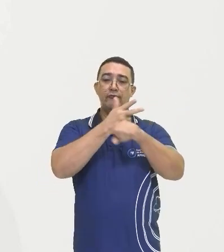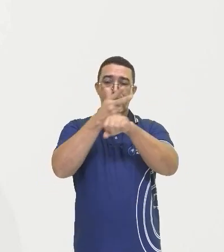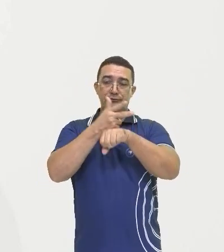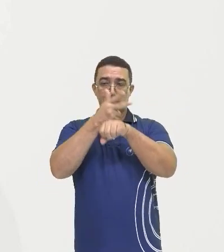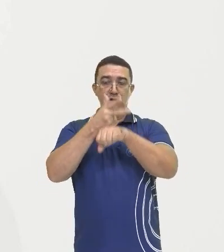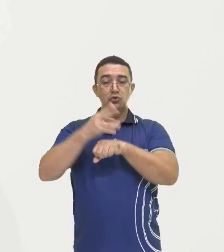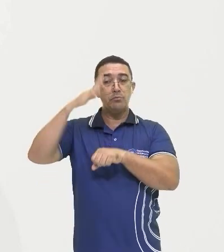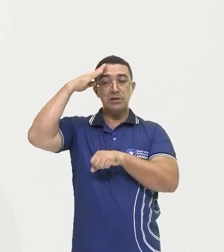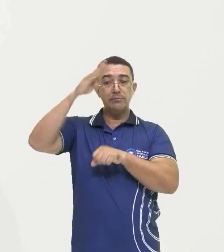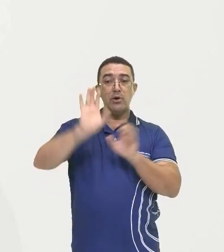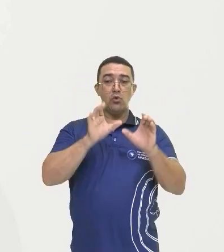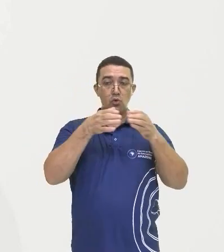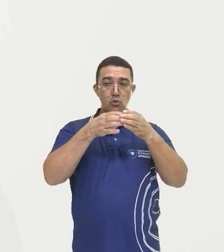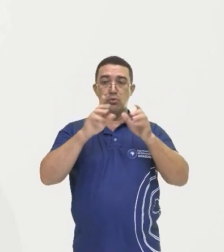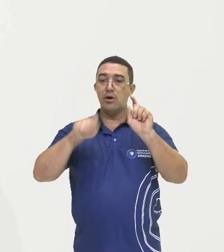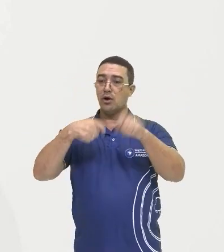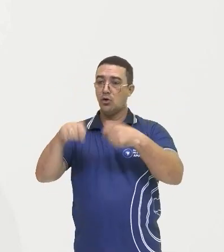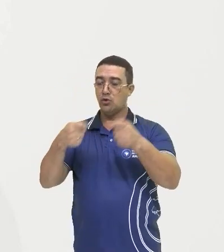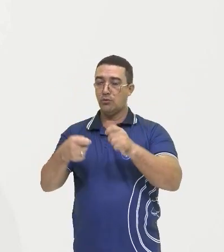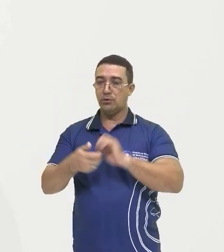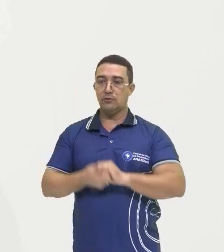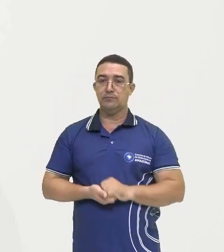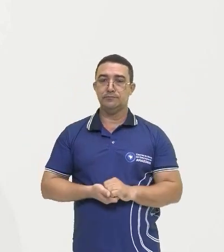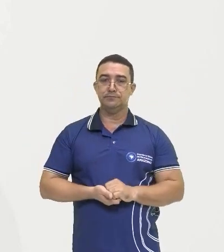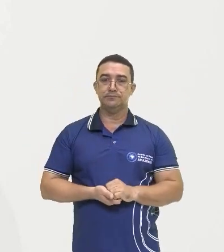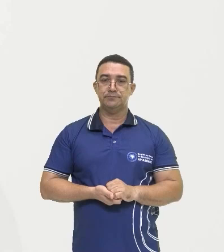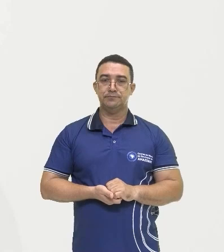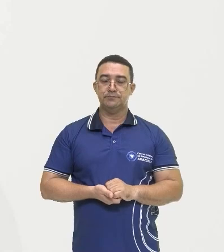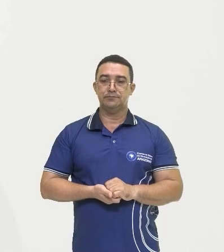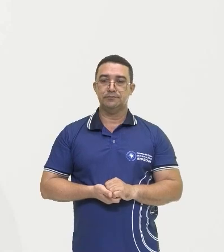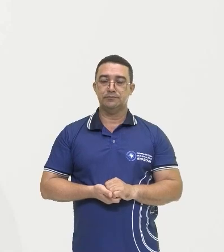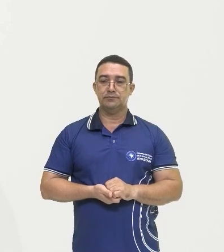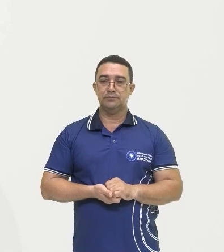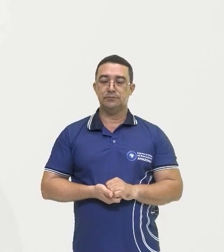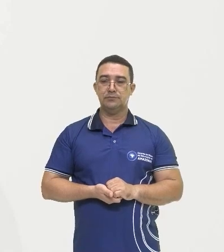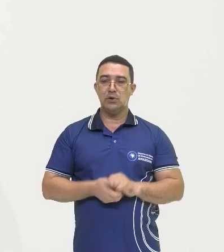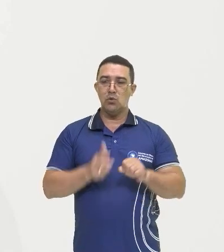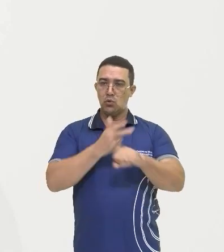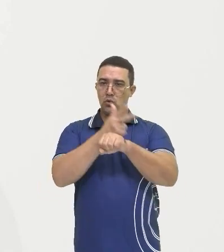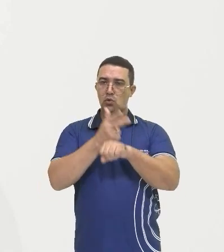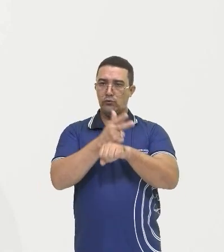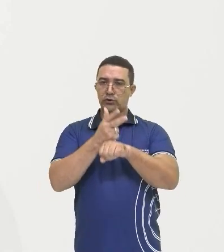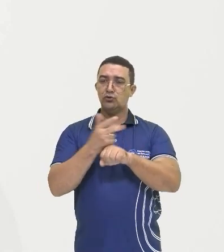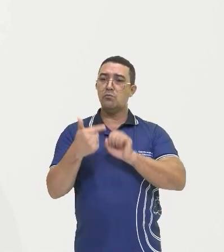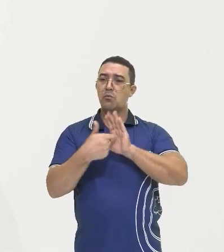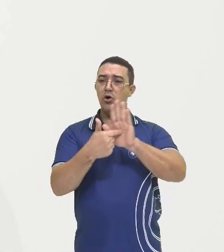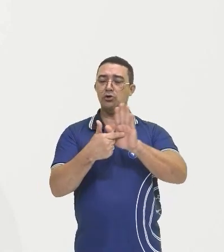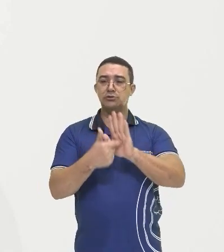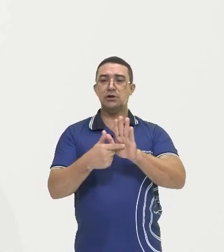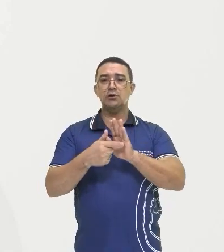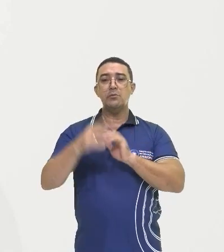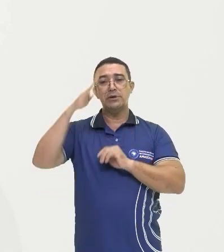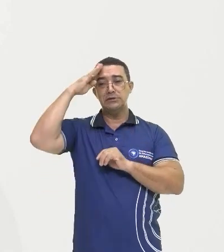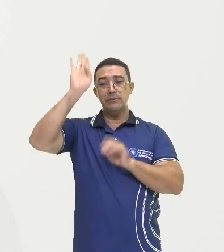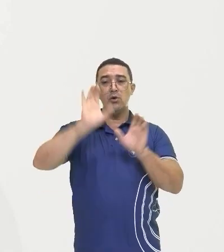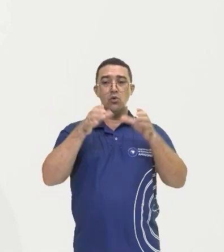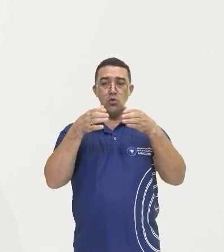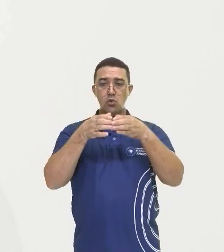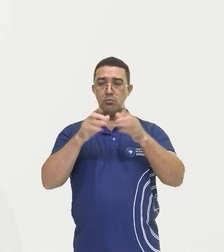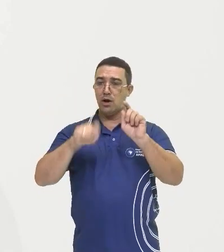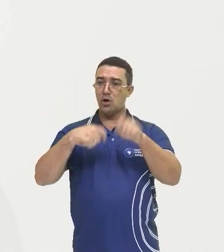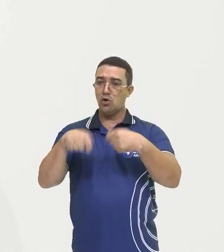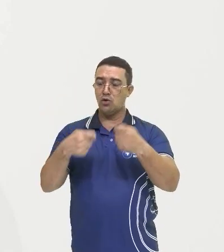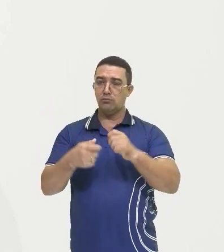que a gente tem, tá certo? Temos uma animaçãozinha aqui destacando os principais blocos econômicos.